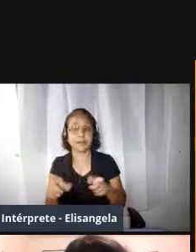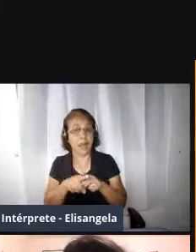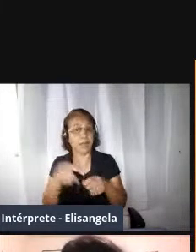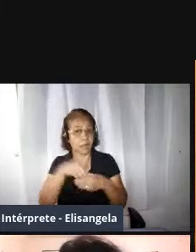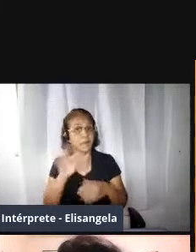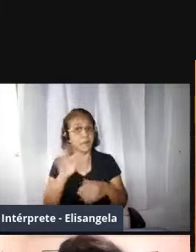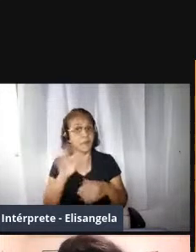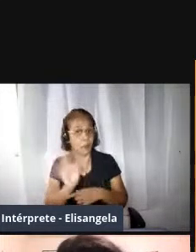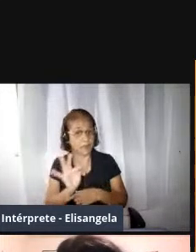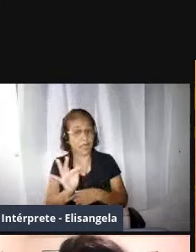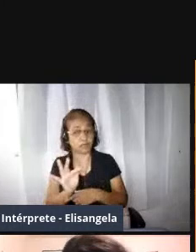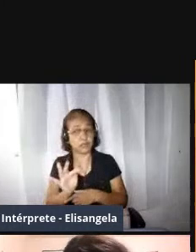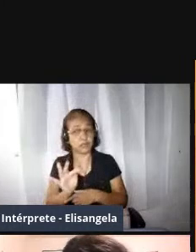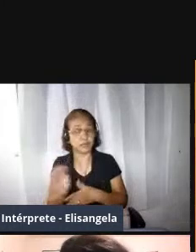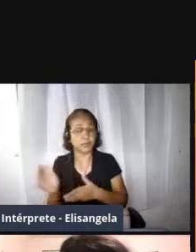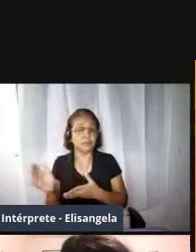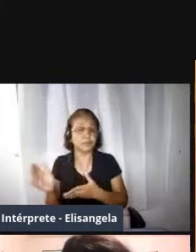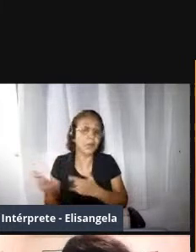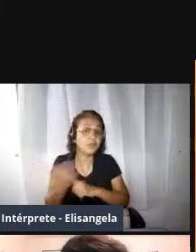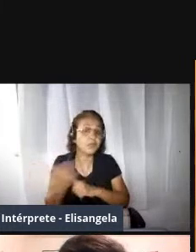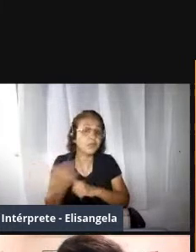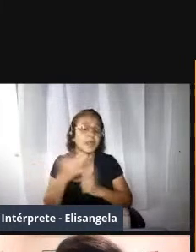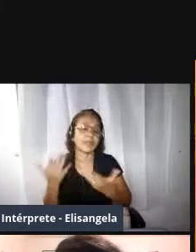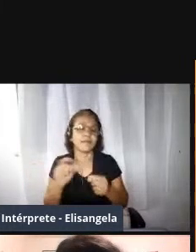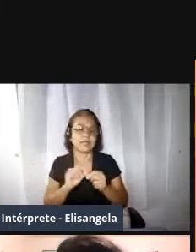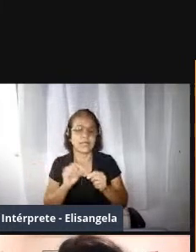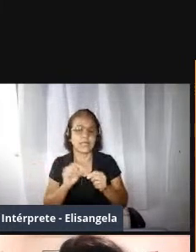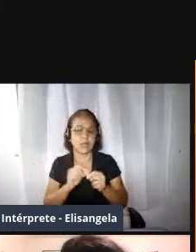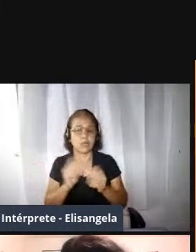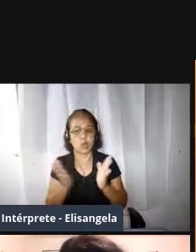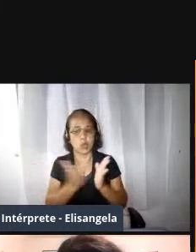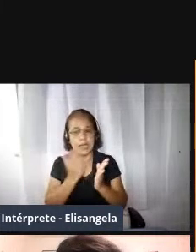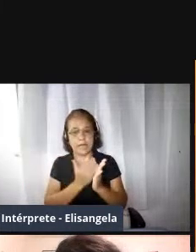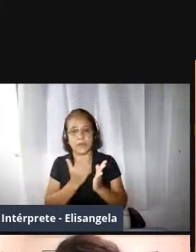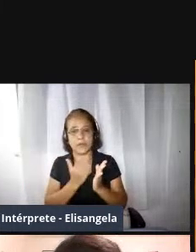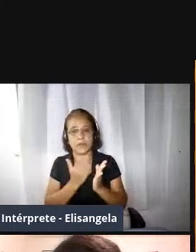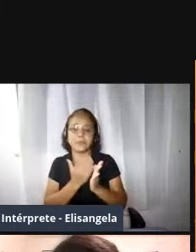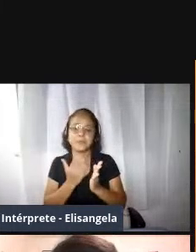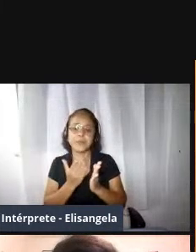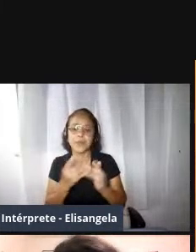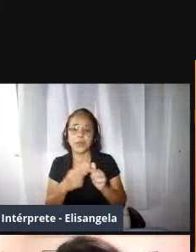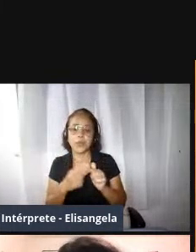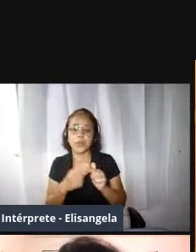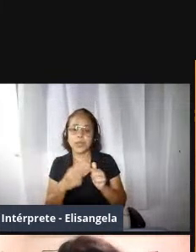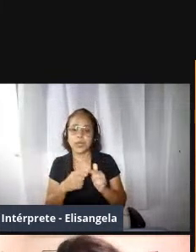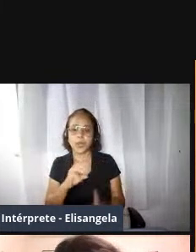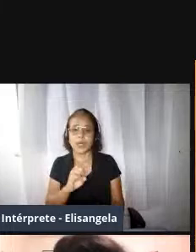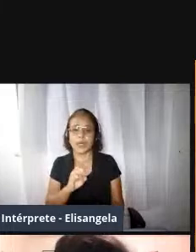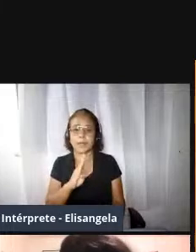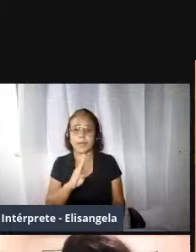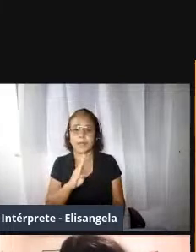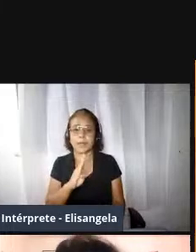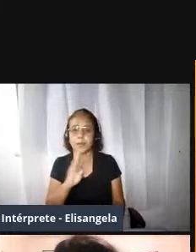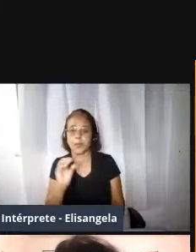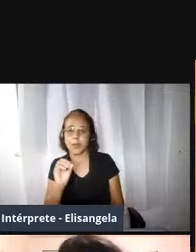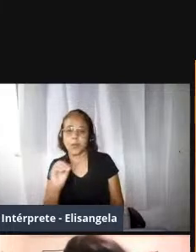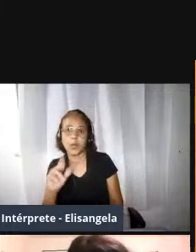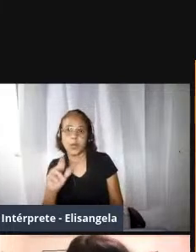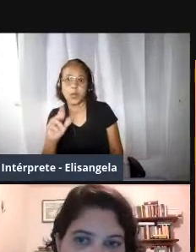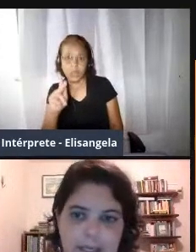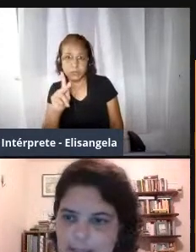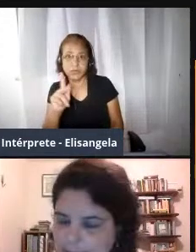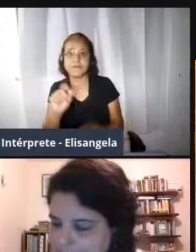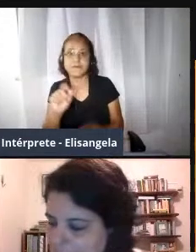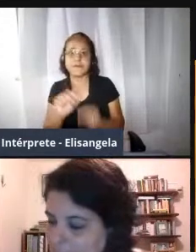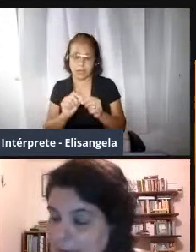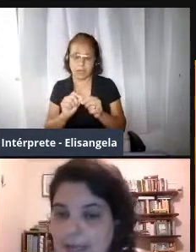e-book que está disponível de graça. Eu não botei o link porque eu entrei lá e o site da SBHE está sendo reformulado, mas daqui a alguns dias, quem